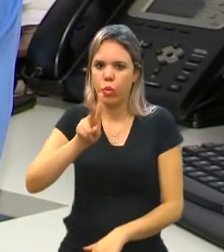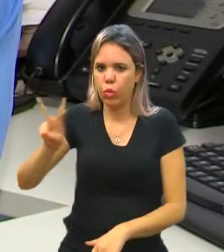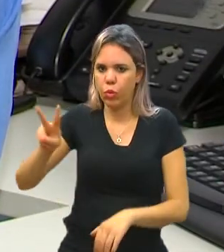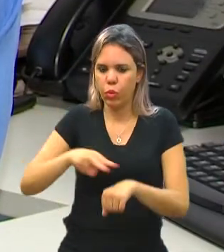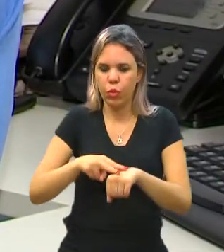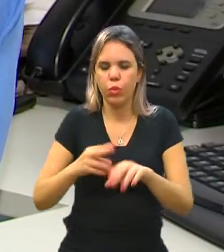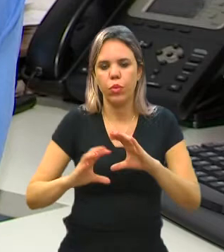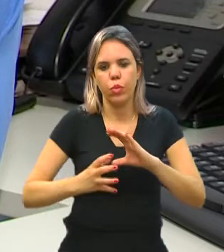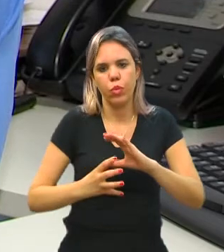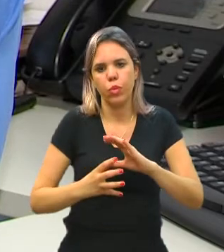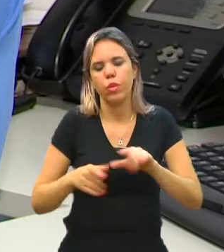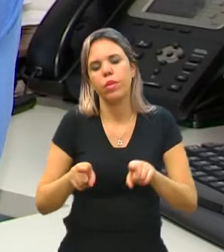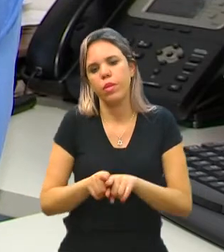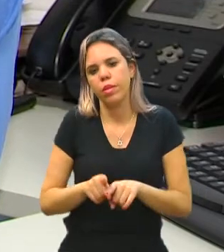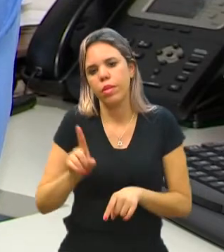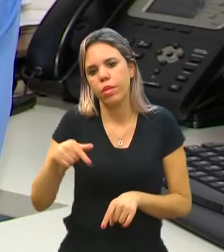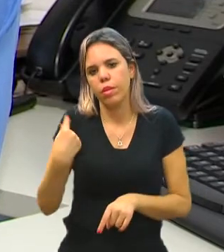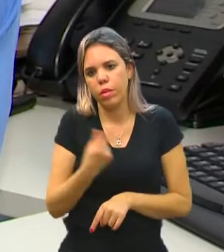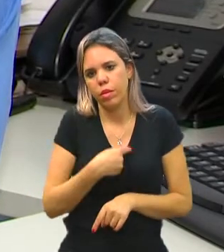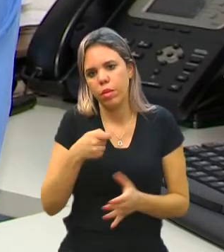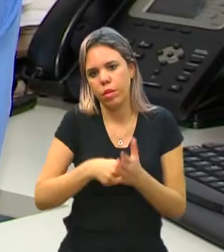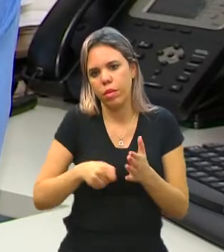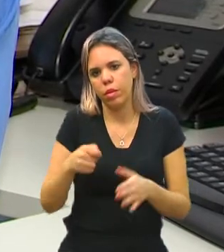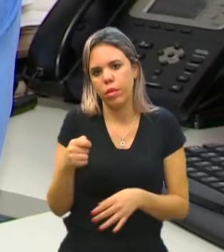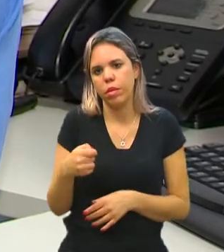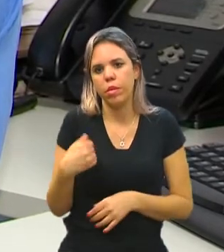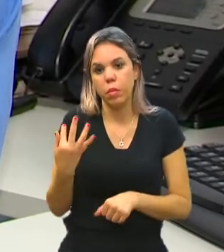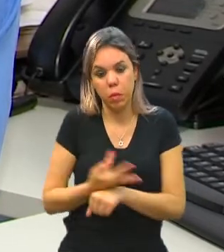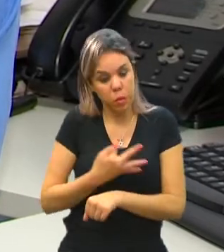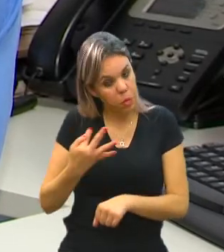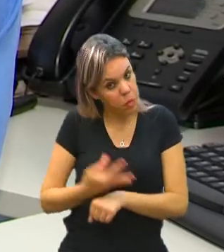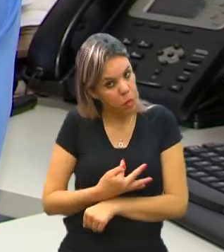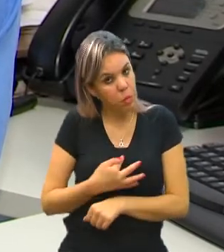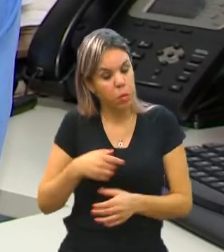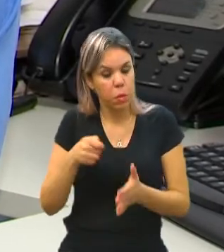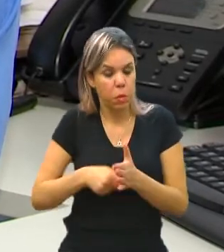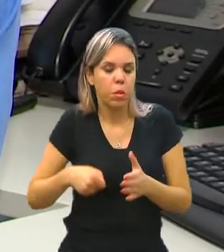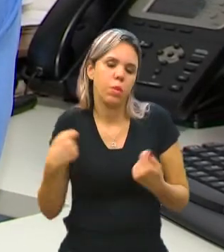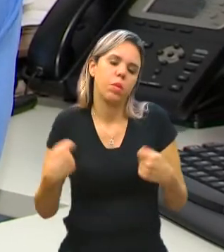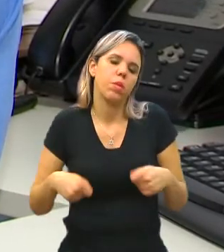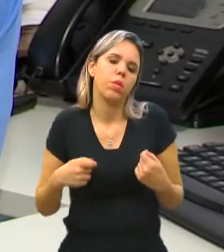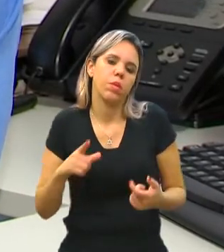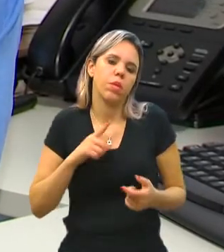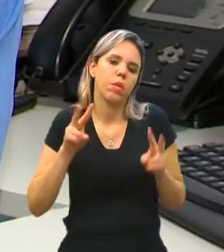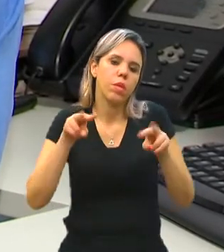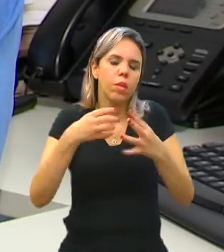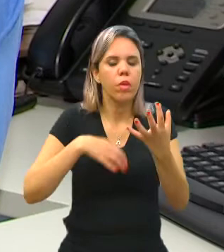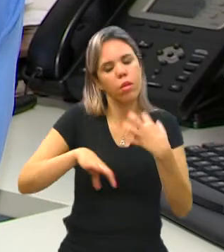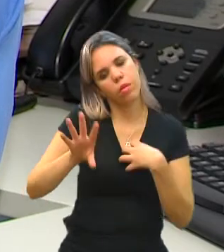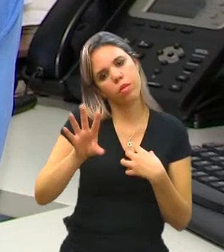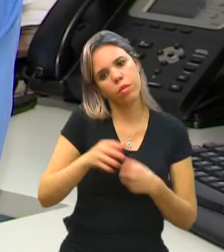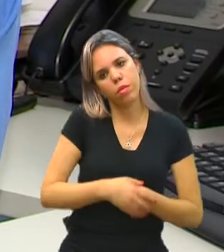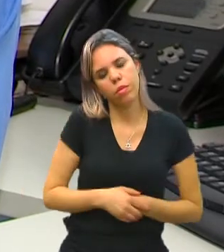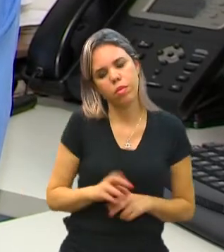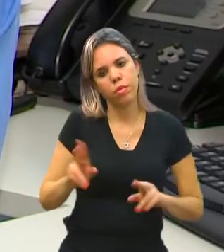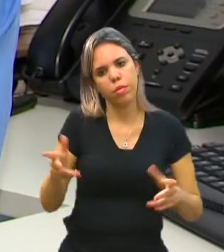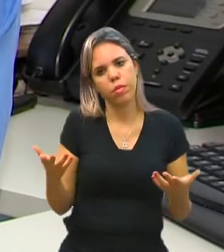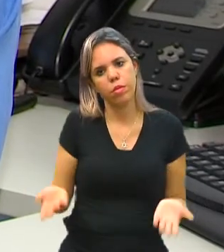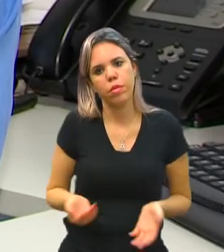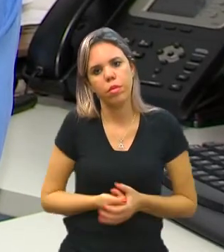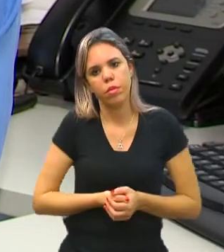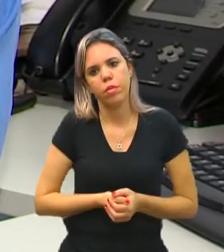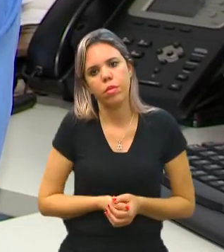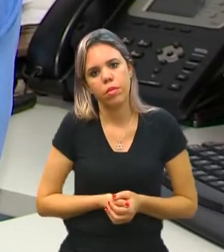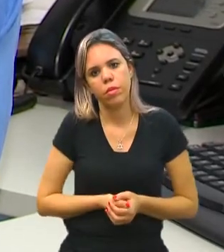Partido Verde nessa é uma questão que para nós é muito cara assim no sentido que precisa ter um olhar é